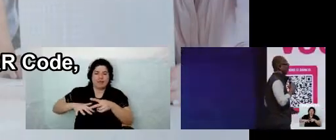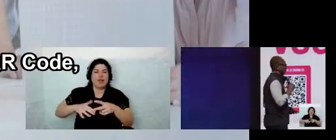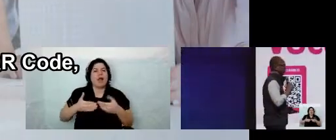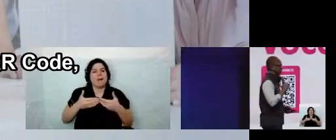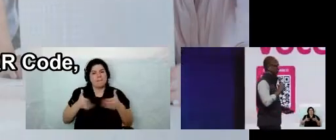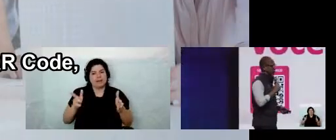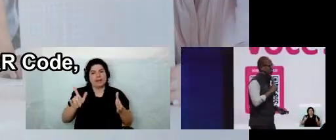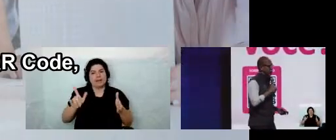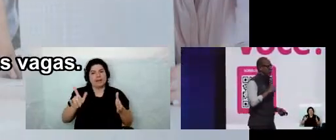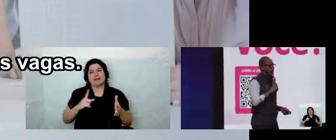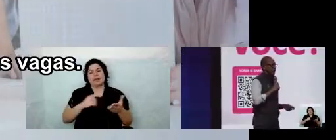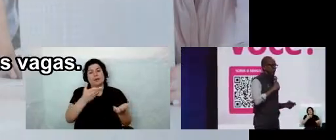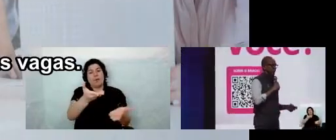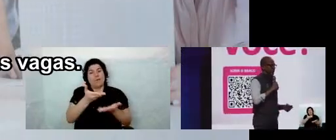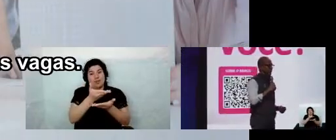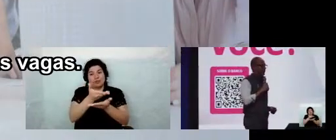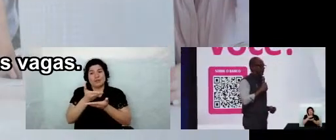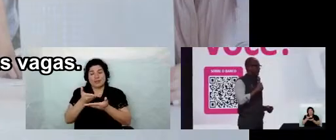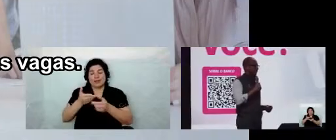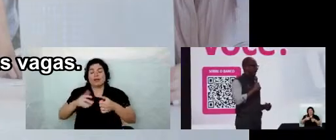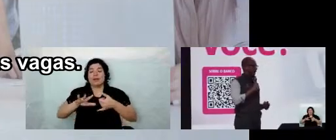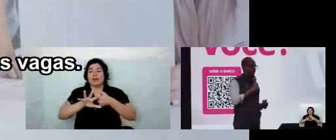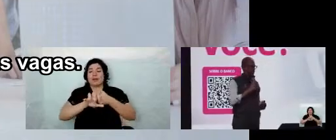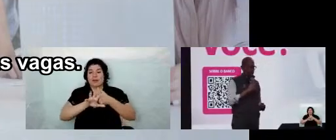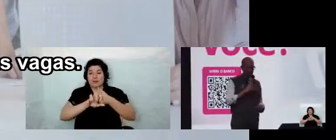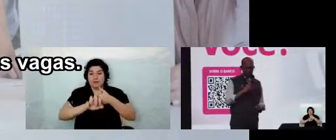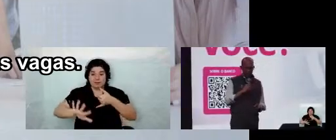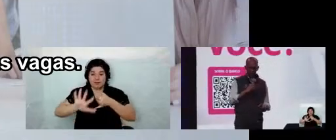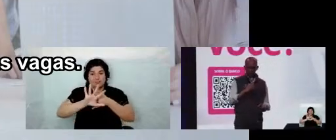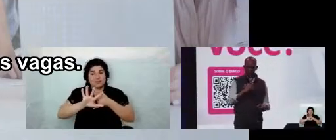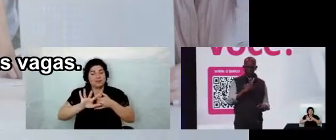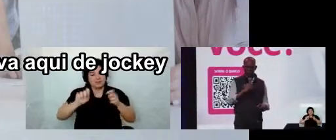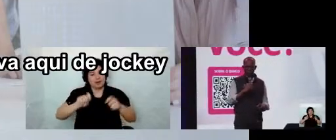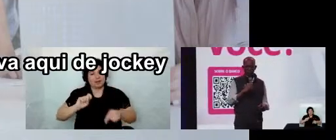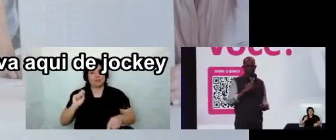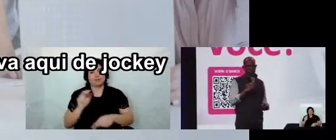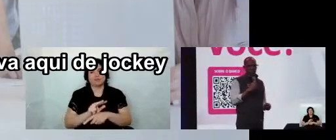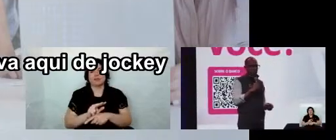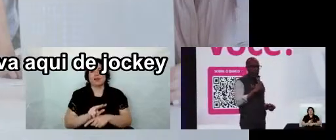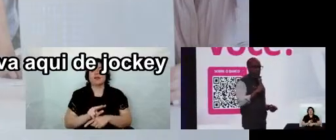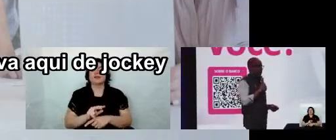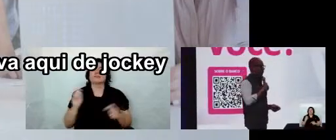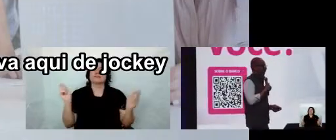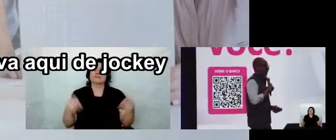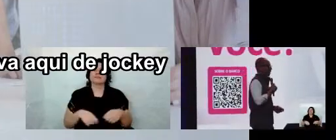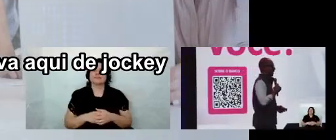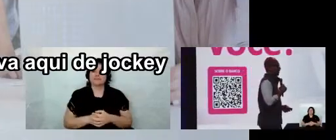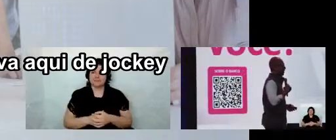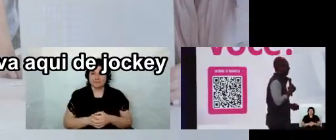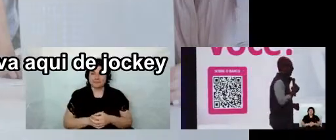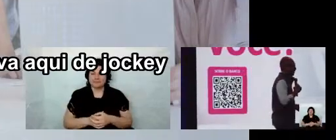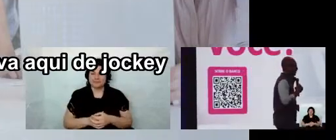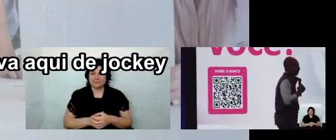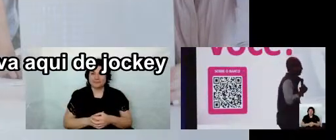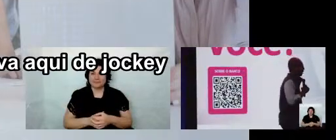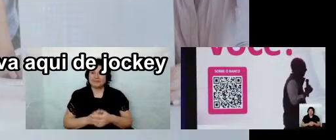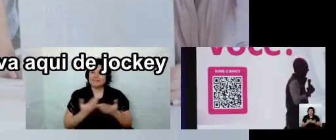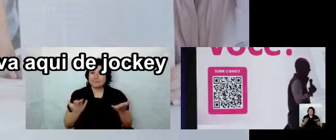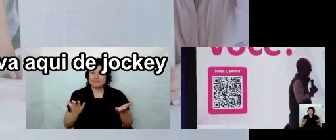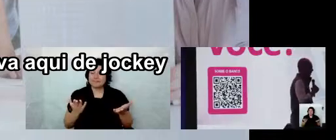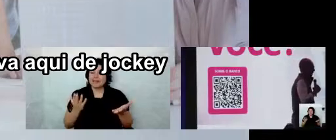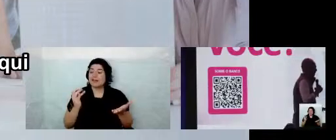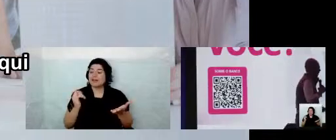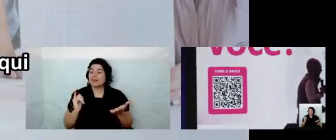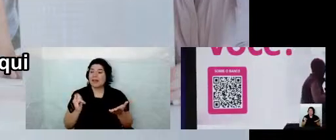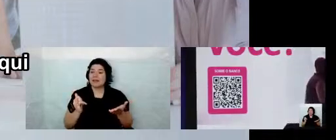Fica aqui um convite, o QR Code, para se candidatar a essas vagas. Pessoal, essa aqui foi uma narrativa aqui de